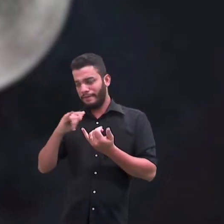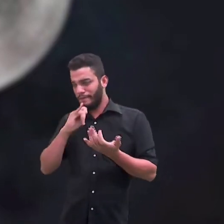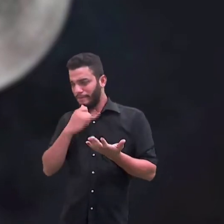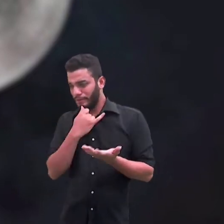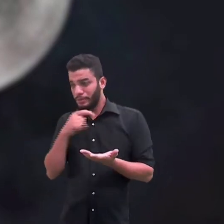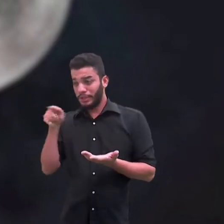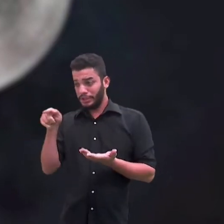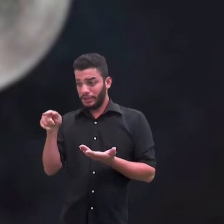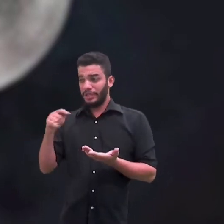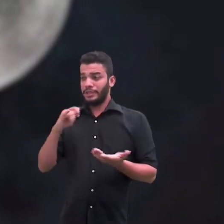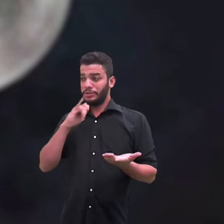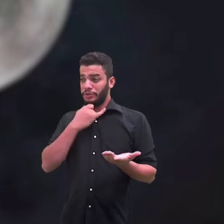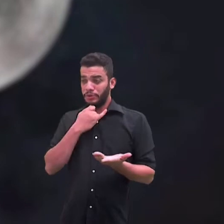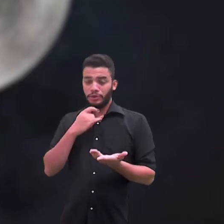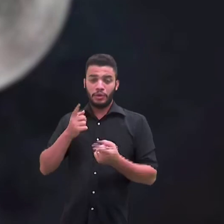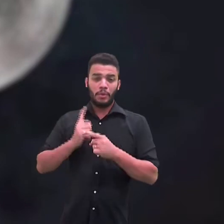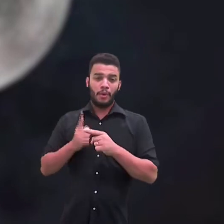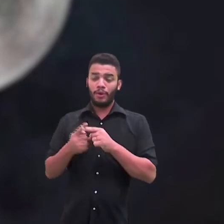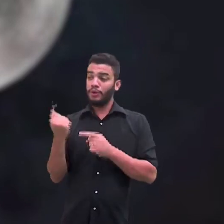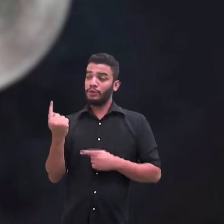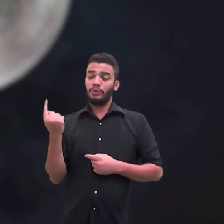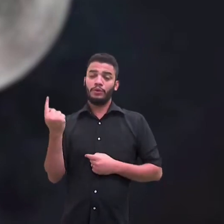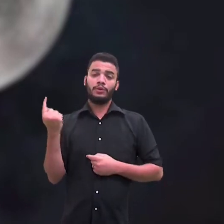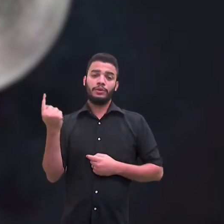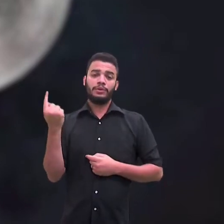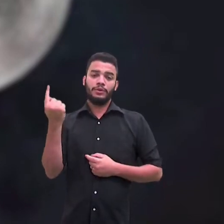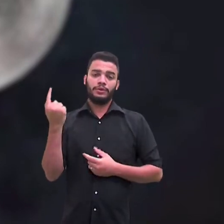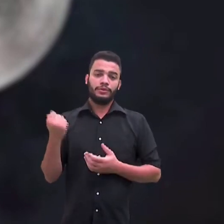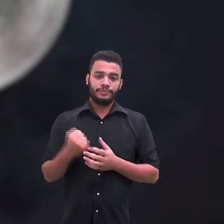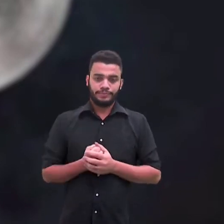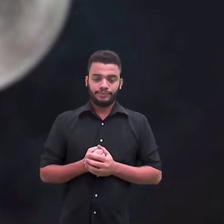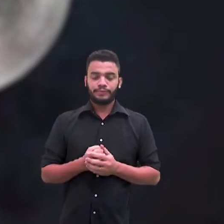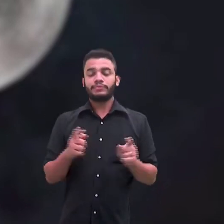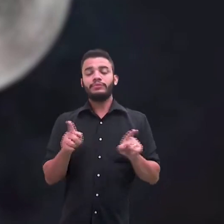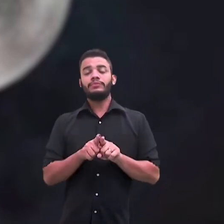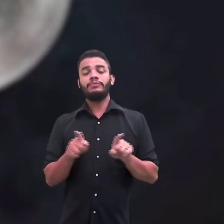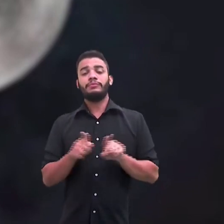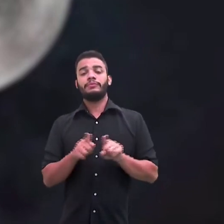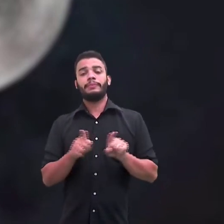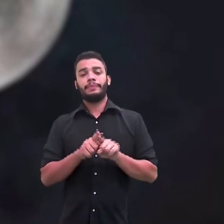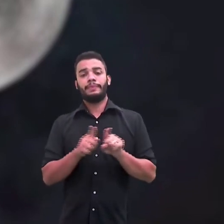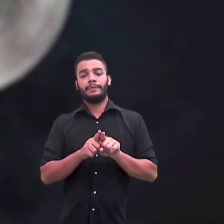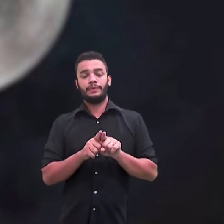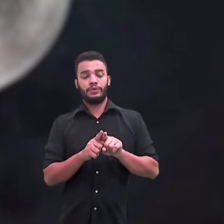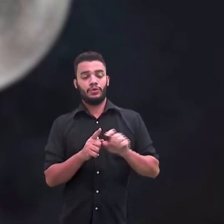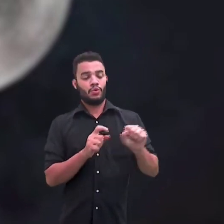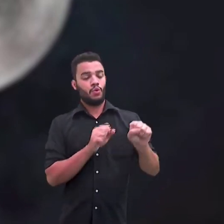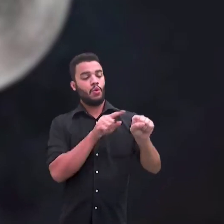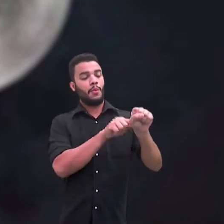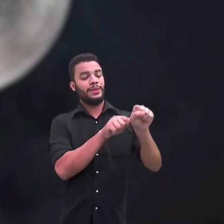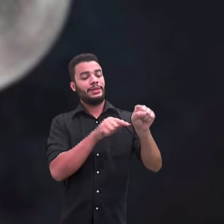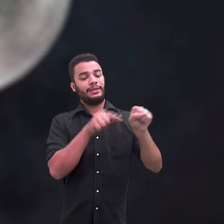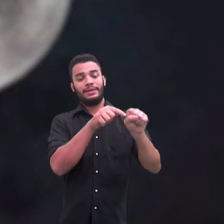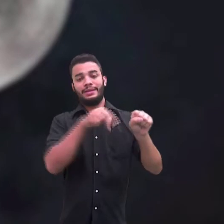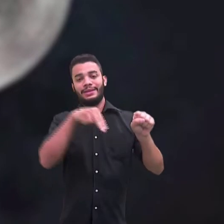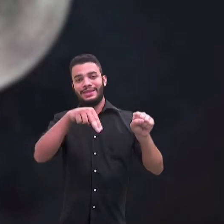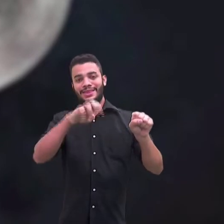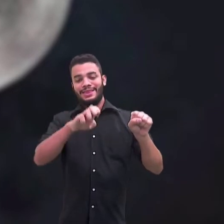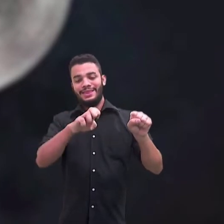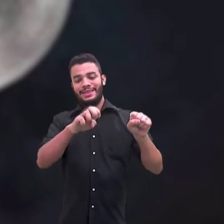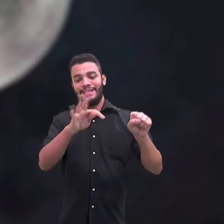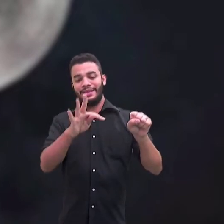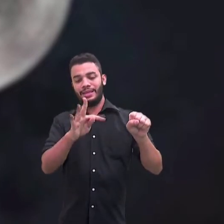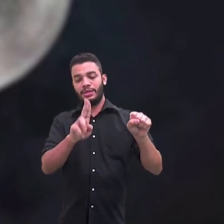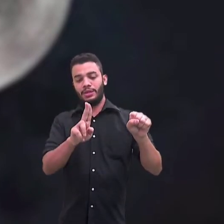tem 3 luas que receberam os nomes de deuses do mar e ninfas da mitologia grega. A principal lua de Netuno